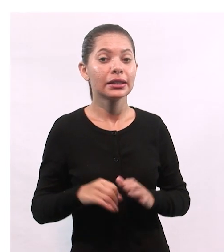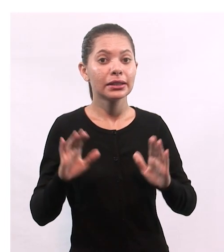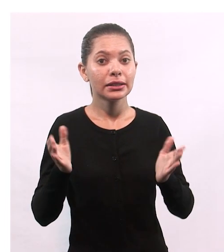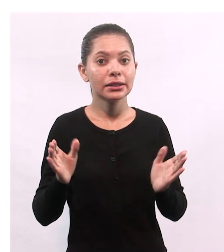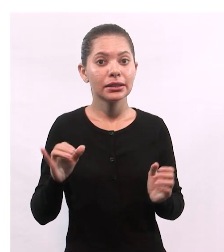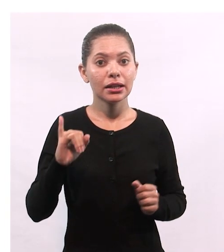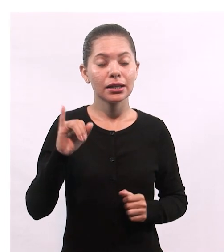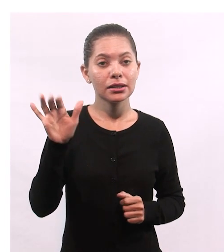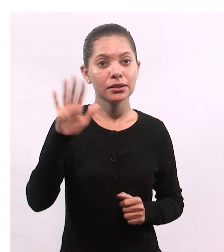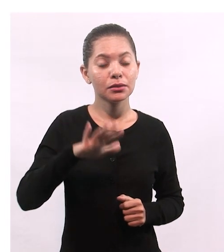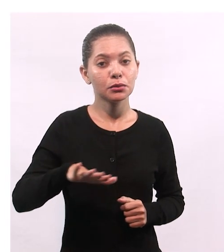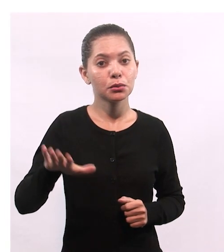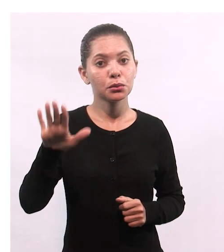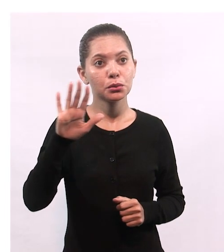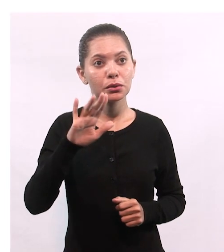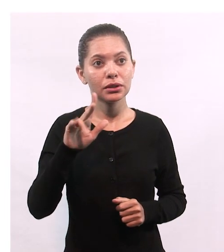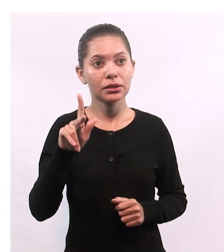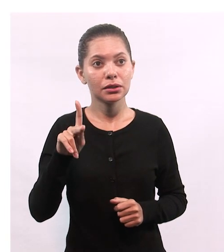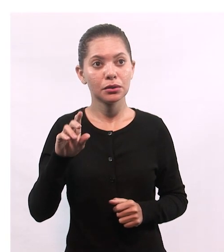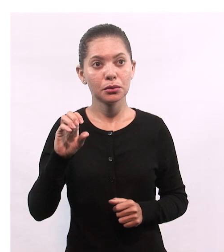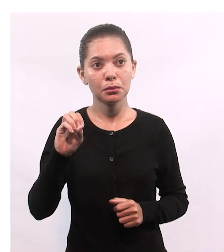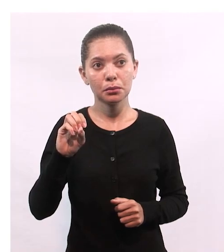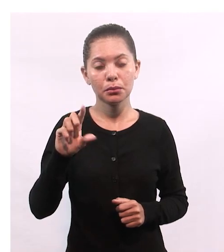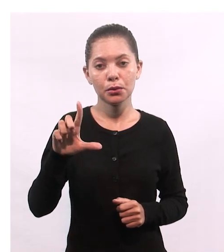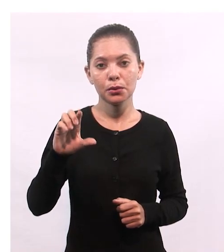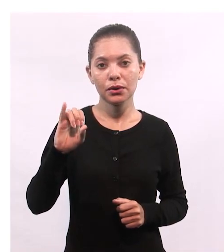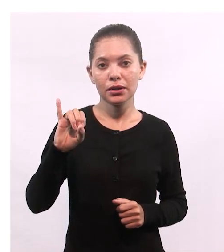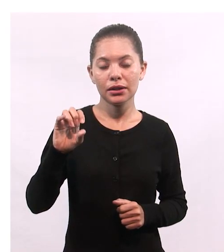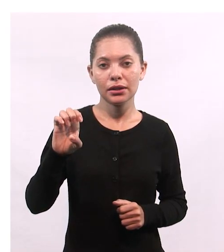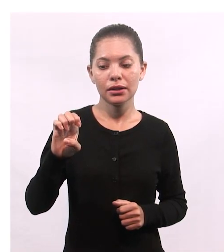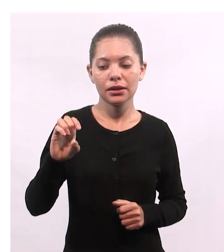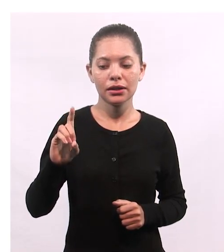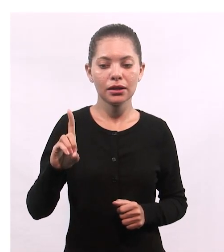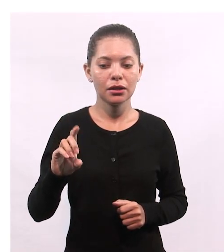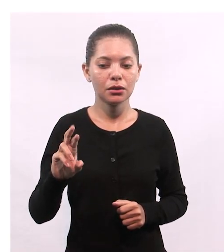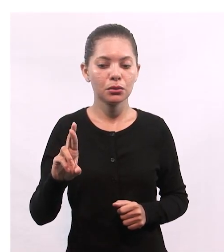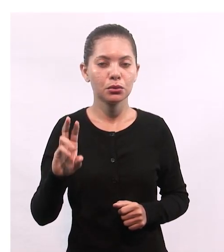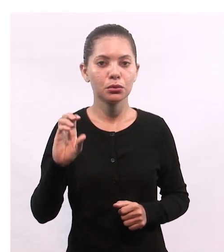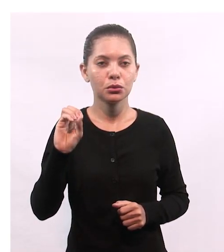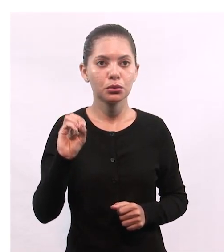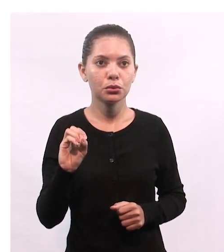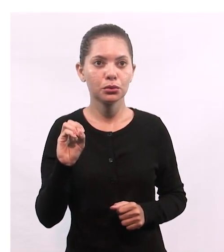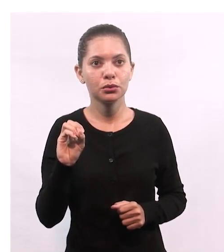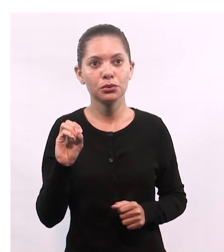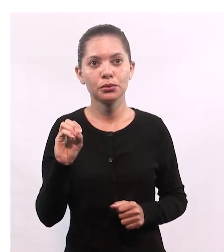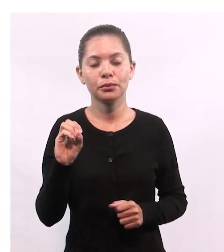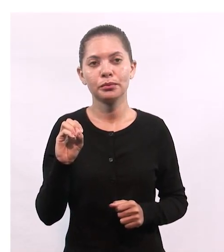Já as figuras que a gente chama de poliedros, os lados, as que a